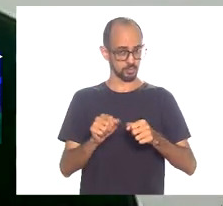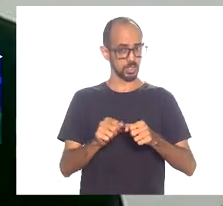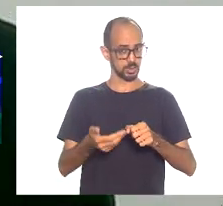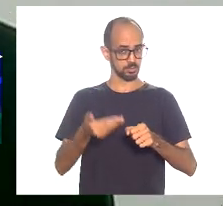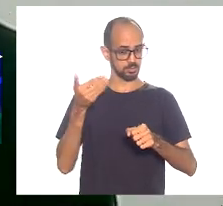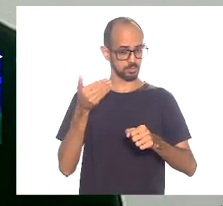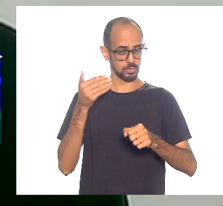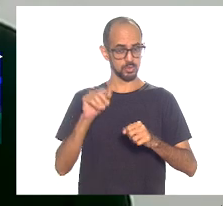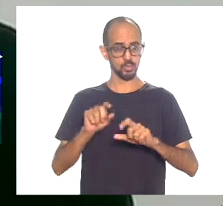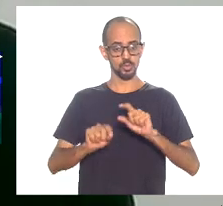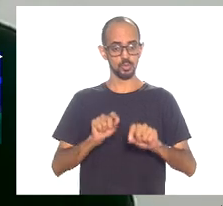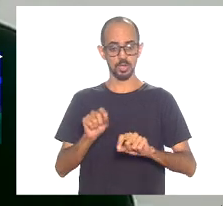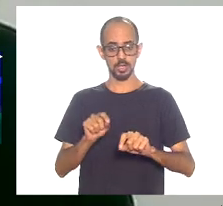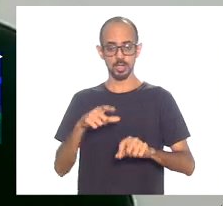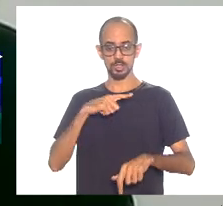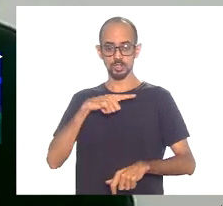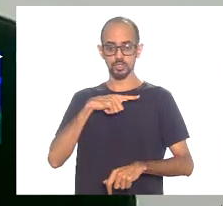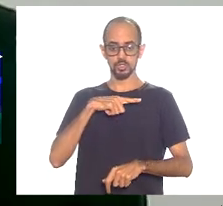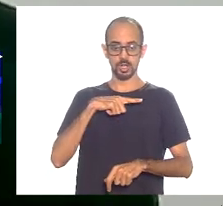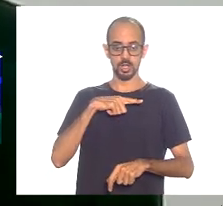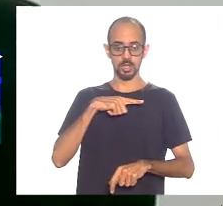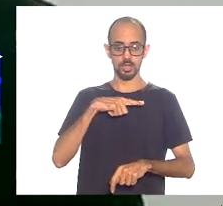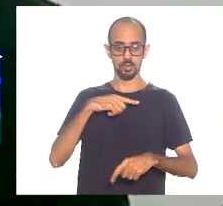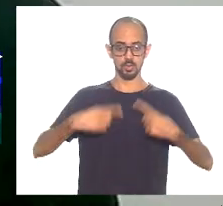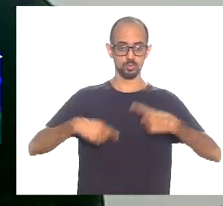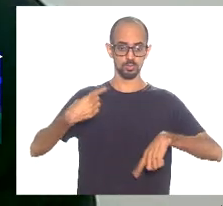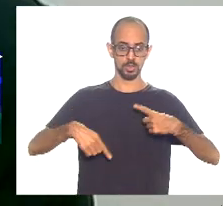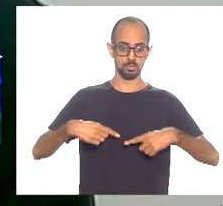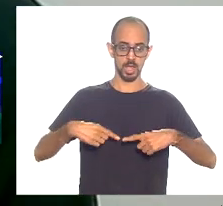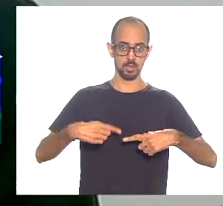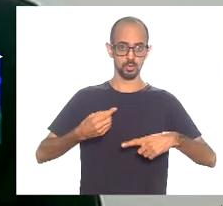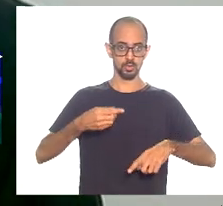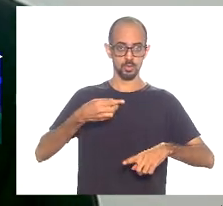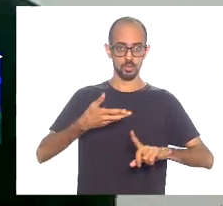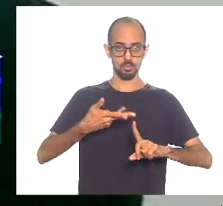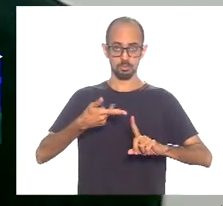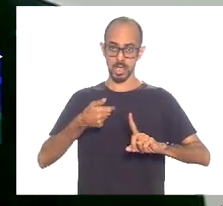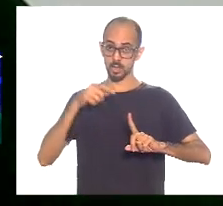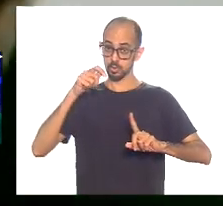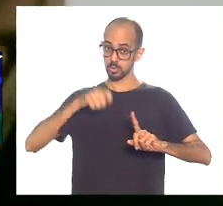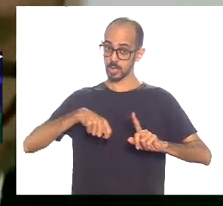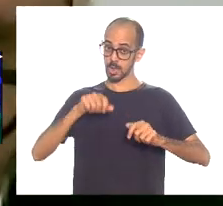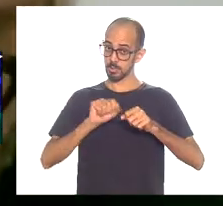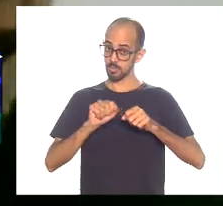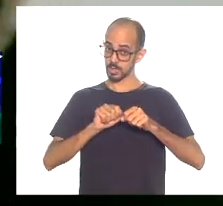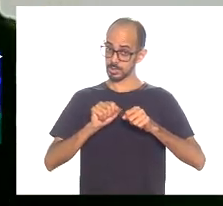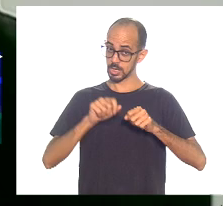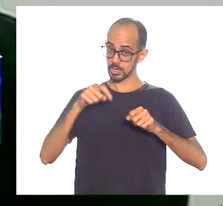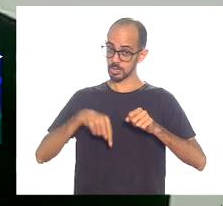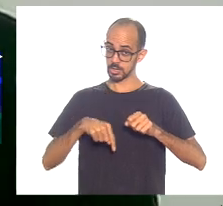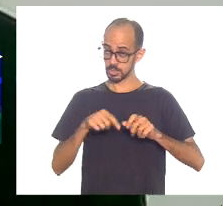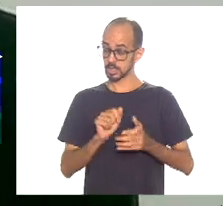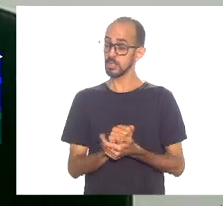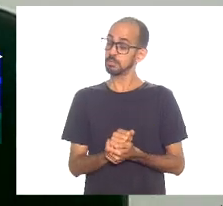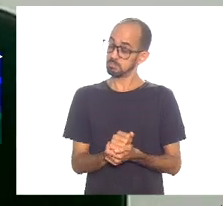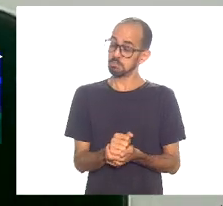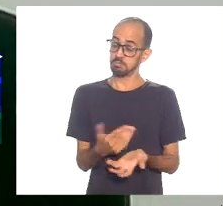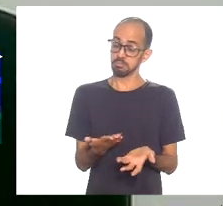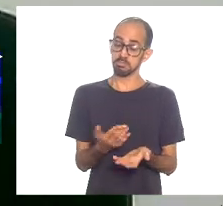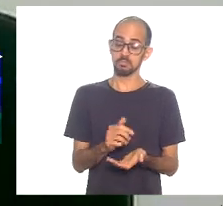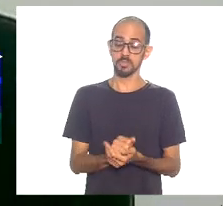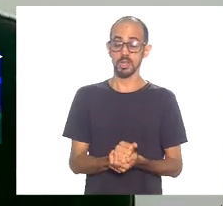nós temos aí o debate do médico pode ser feito aqui cada fio a senhora deputada deve fazer